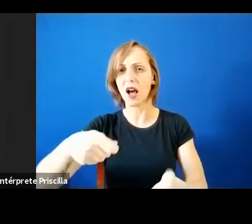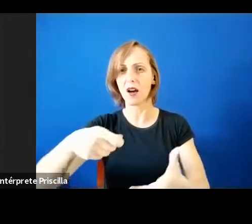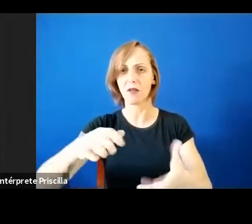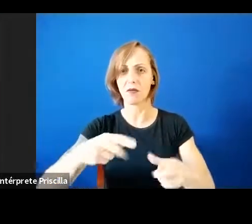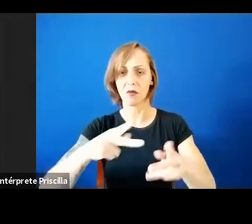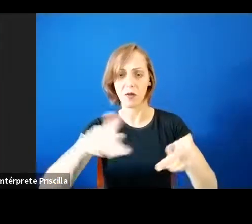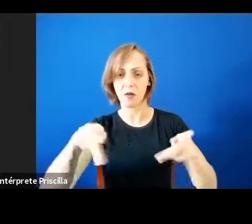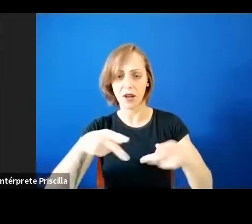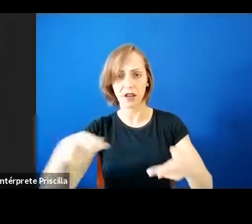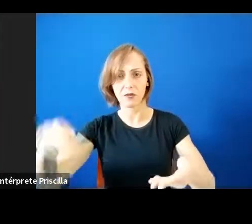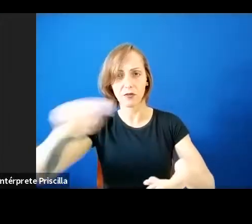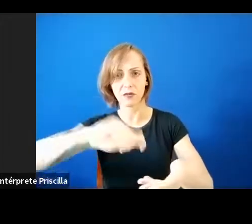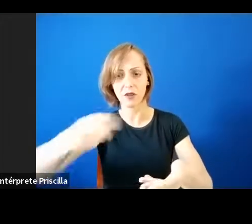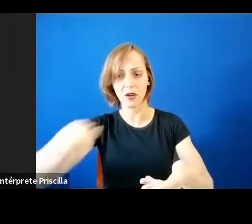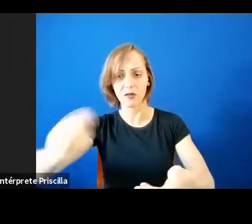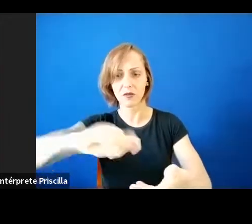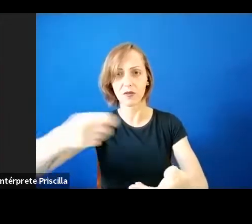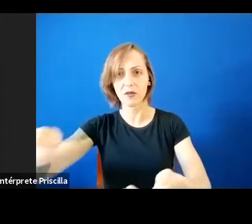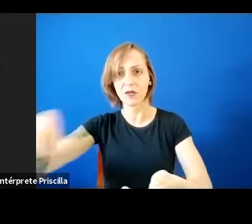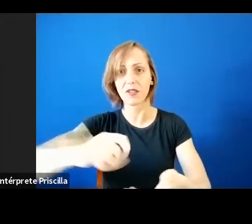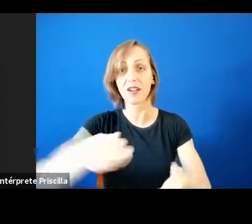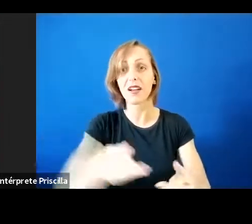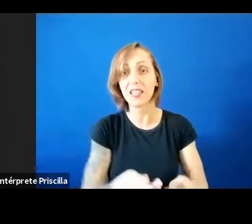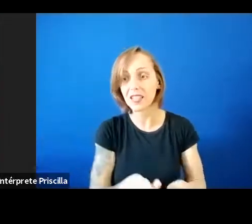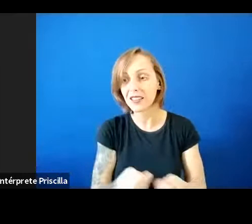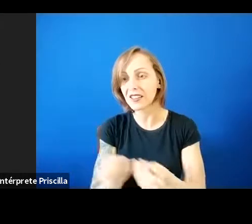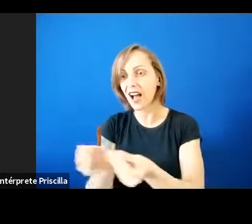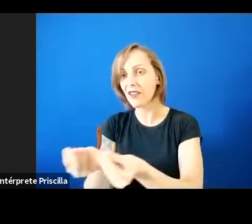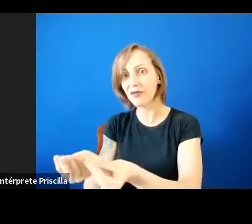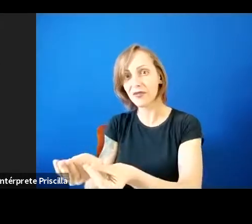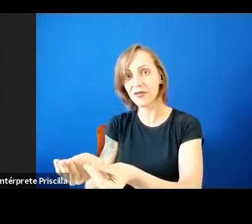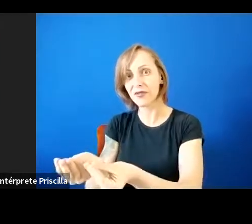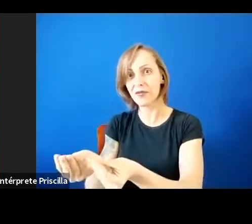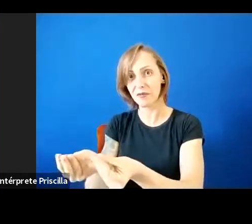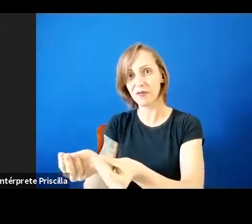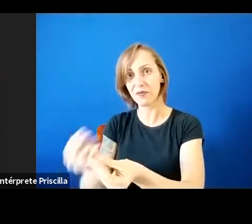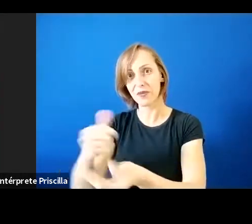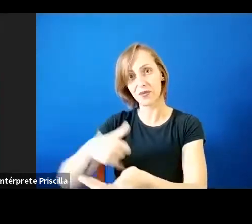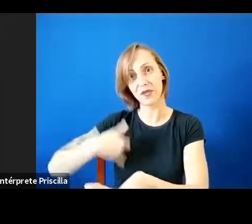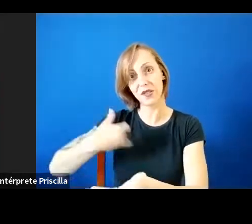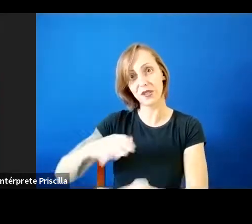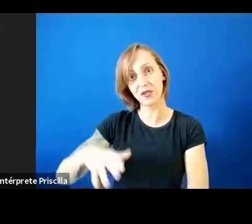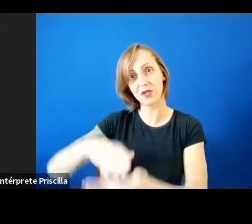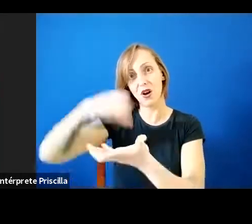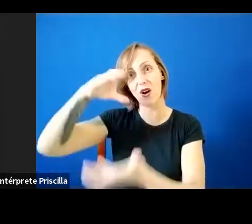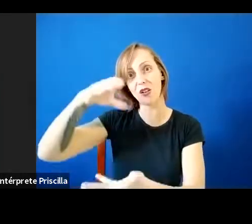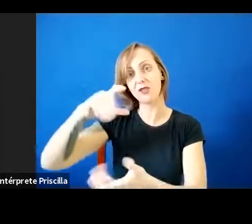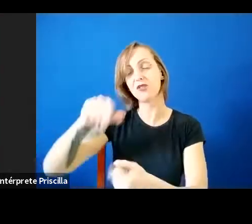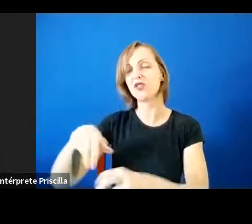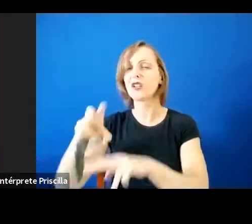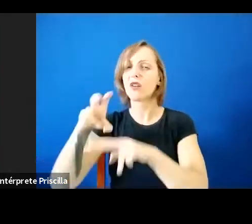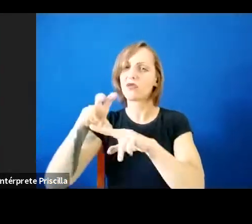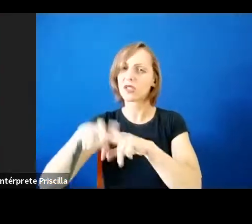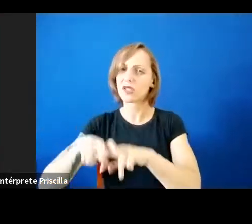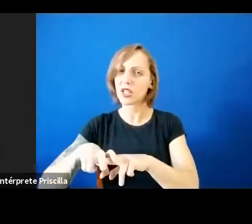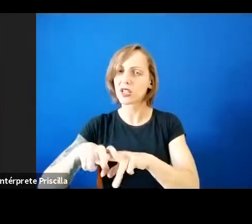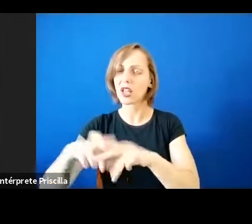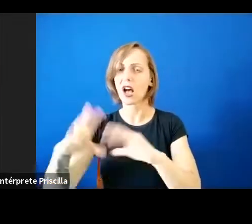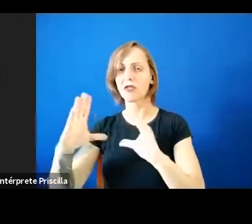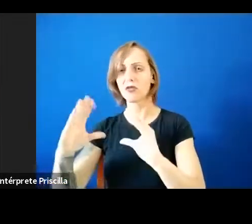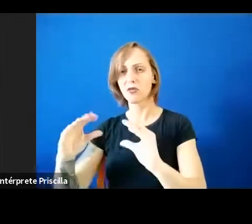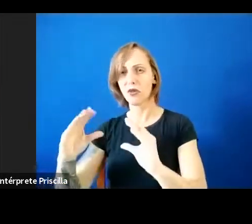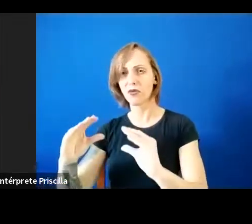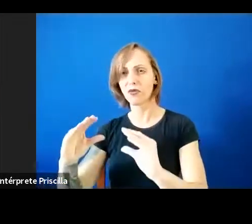né? Levavam até esses idosos que estavam acomodados, sentadinhos, confortavelmente, e alcançavam o alimento